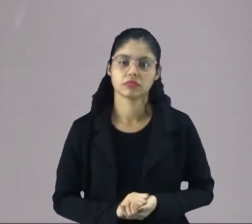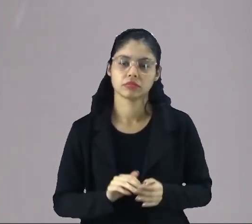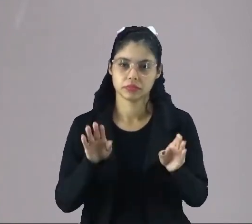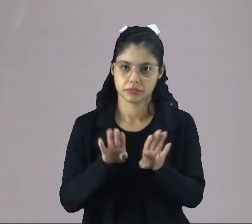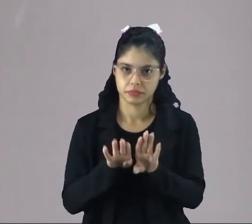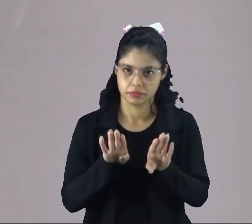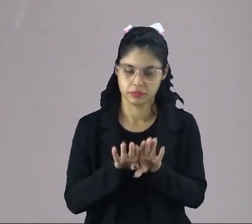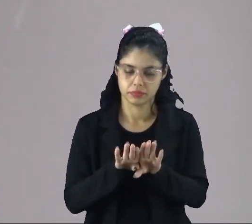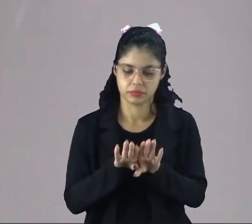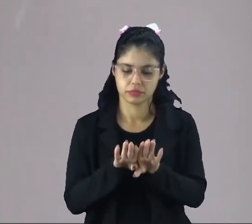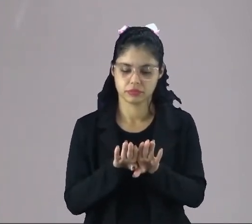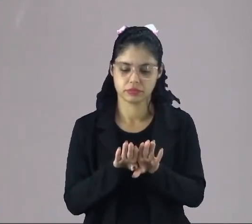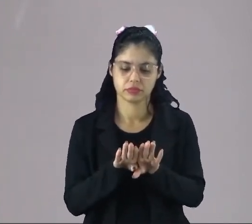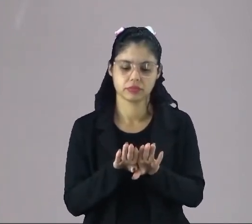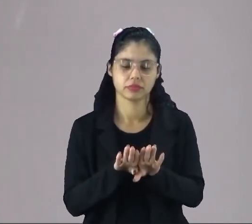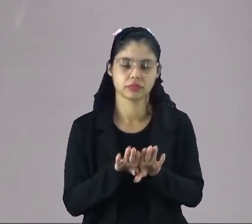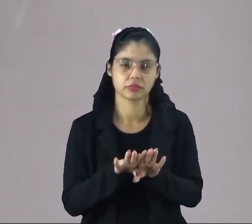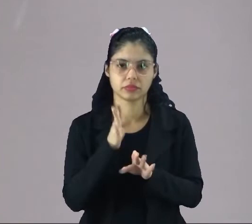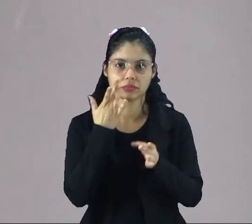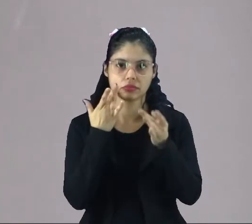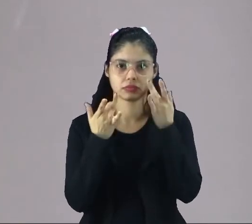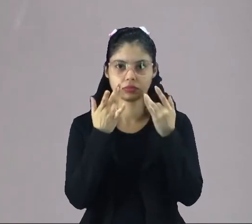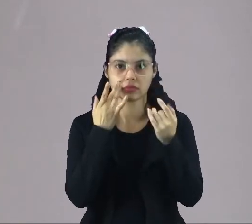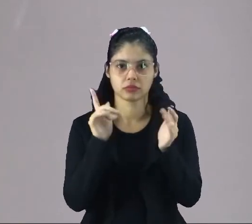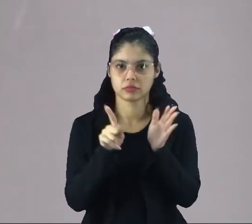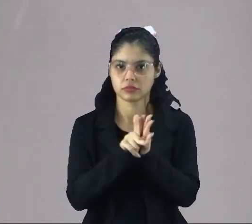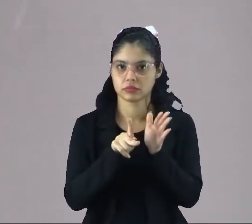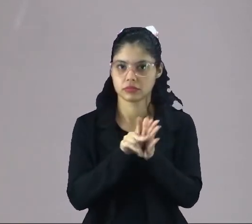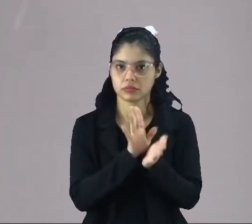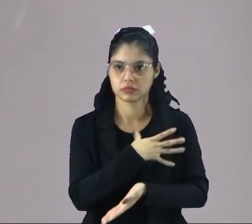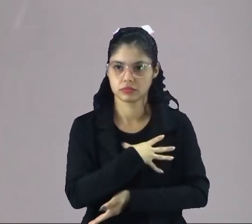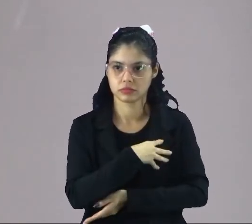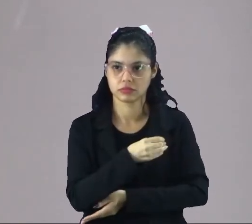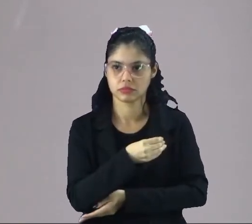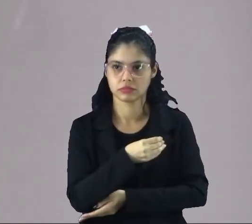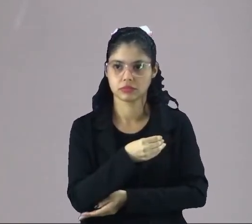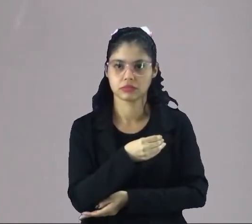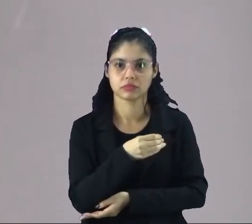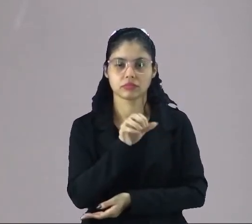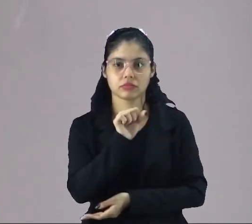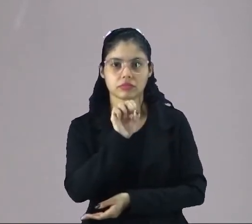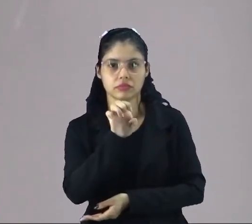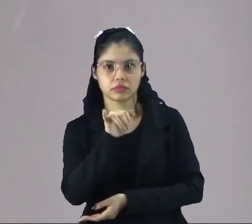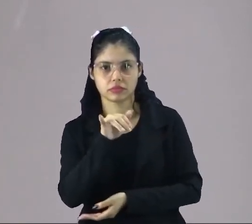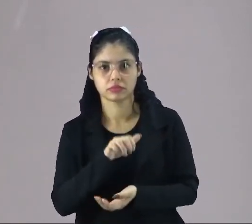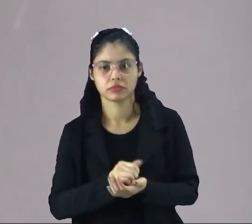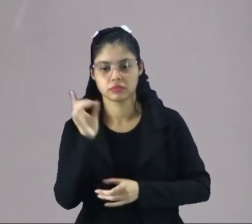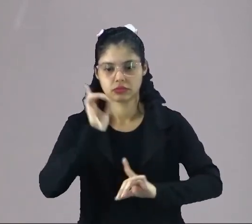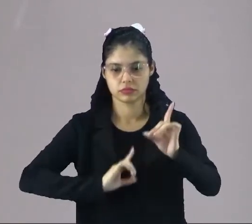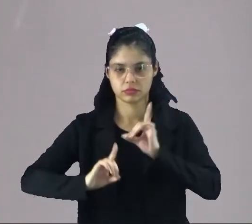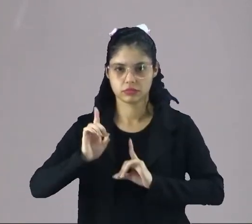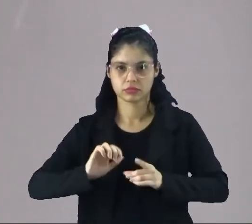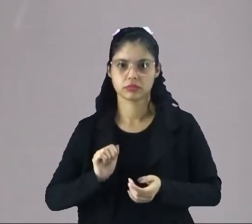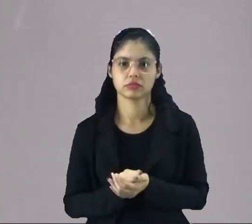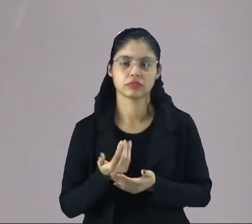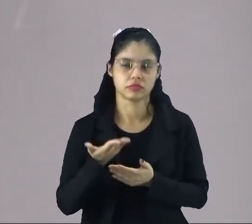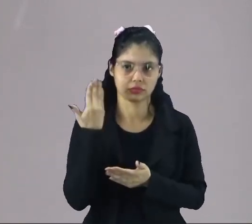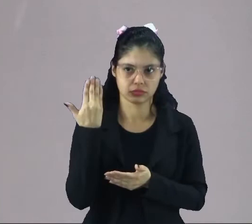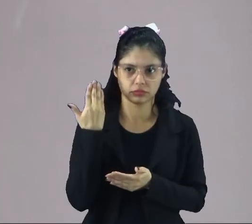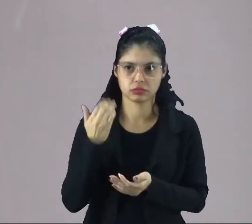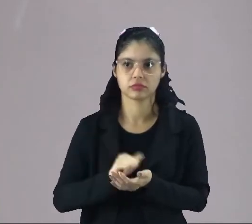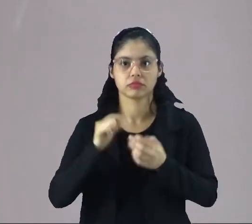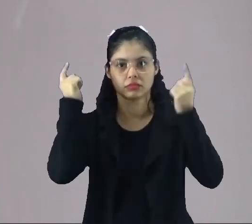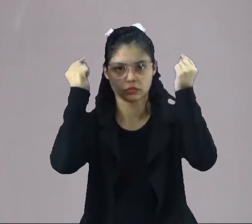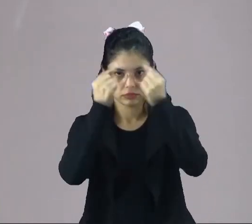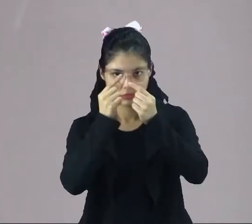também os teatros dos próprios filhos, né, os semideuses aí da época, do teatro